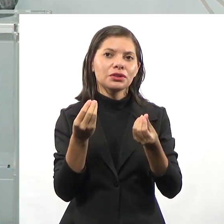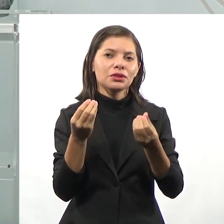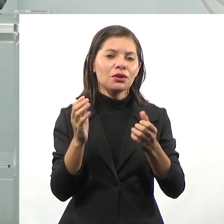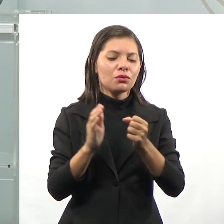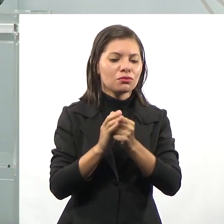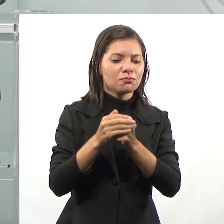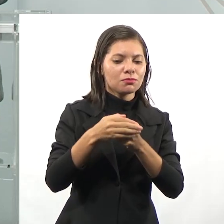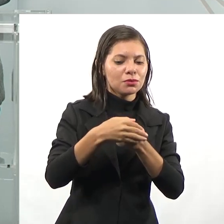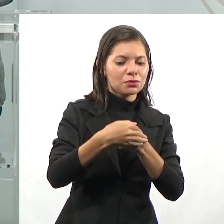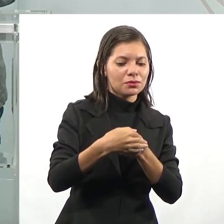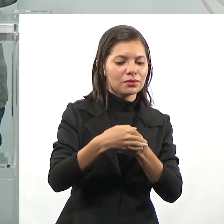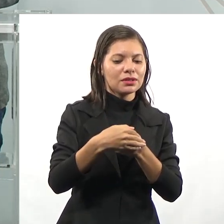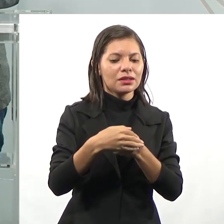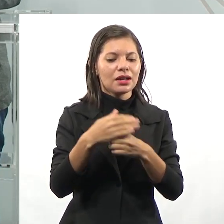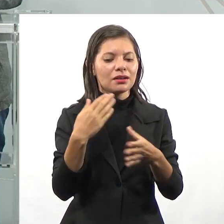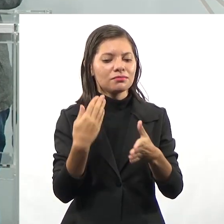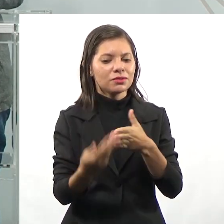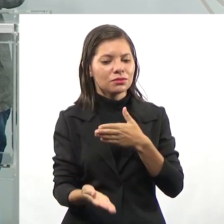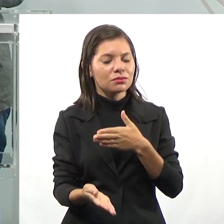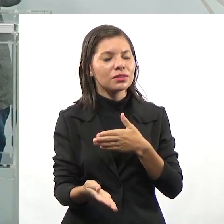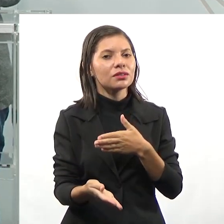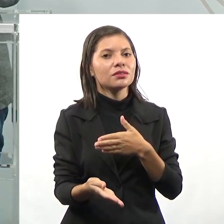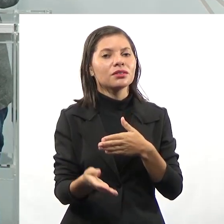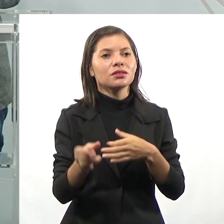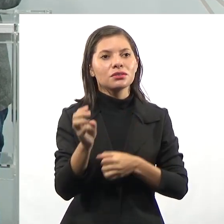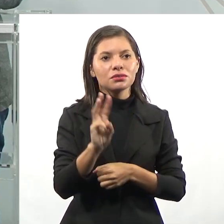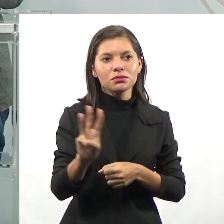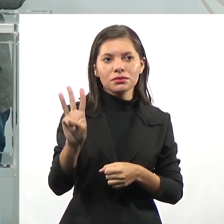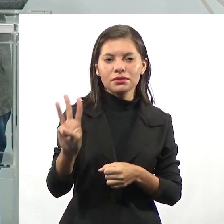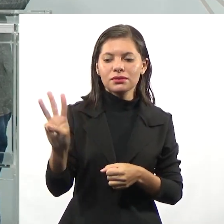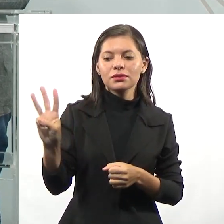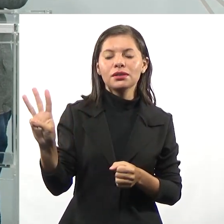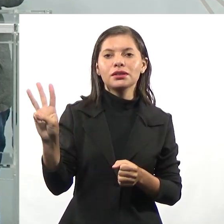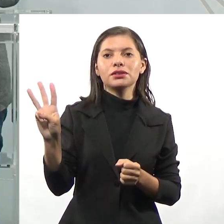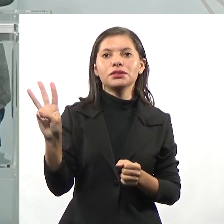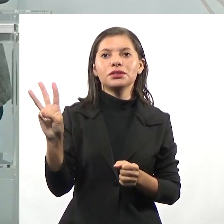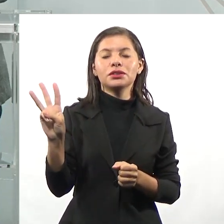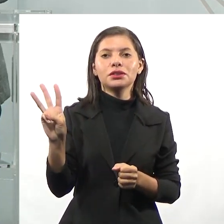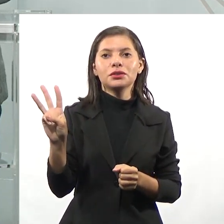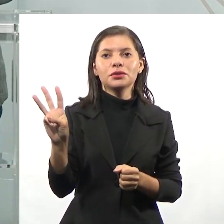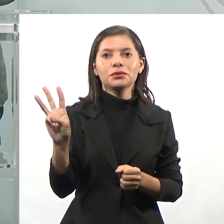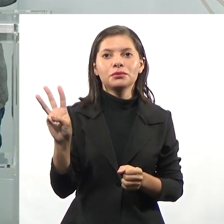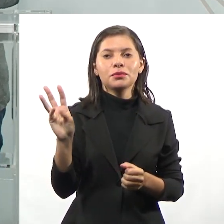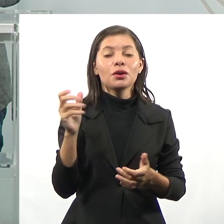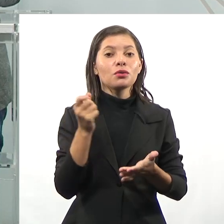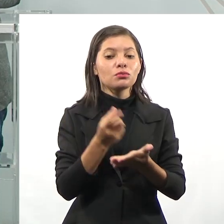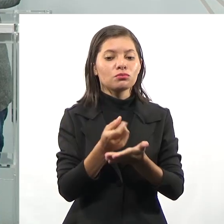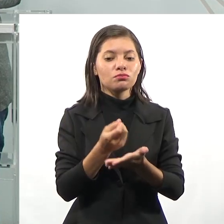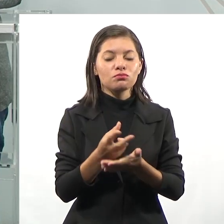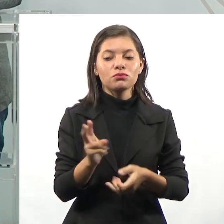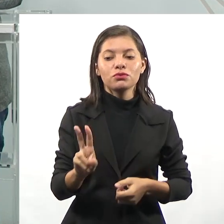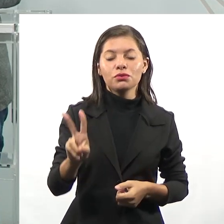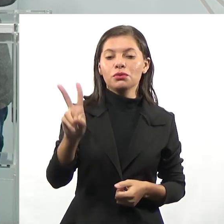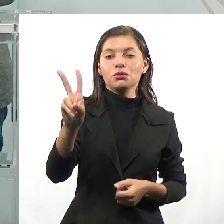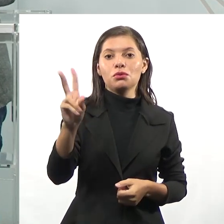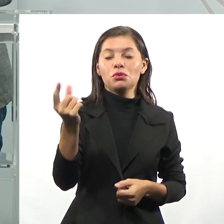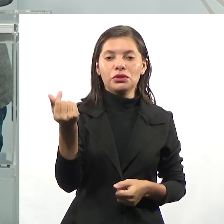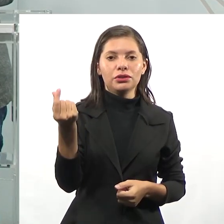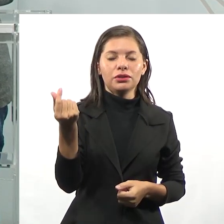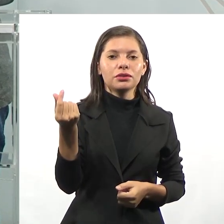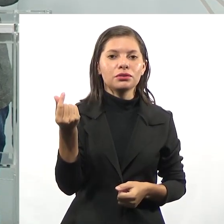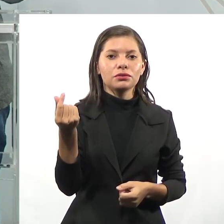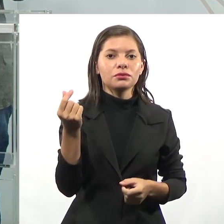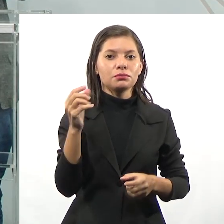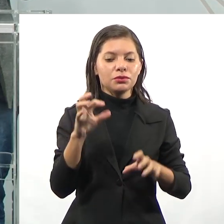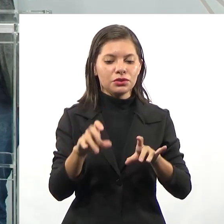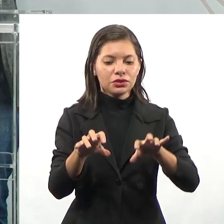pode restringir, excluir aqueles sites que têm o termo venda, ou compra, ou valor.